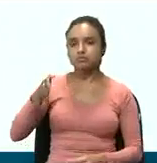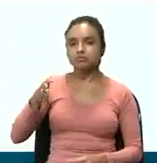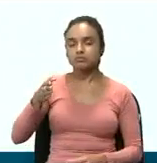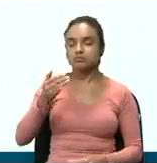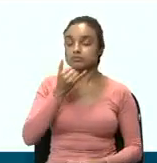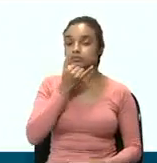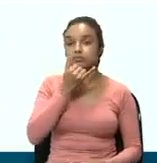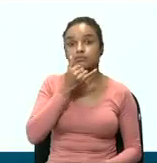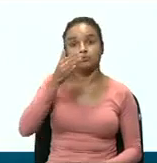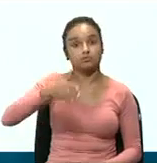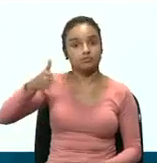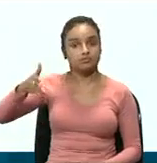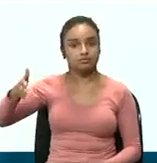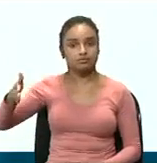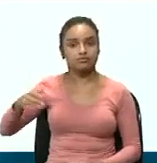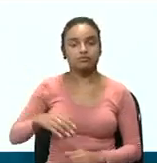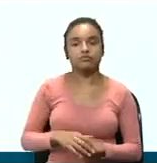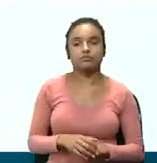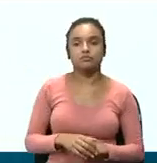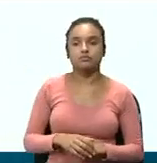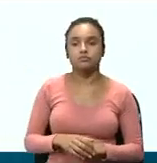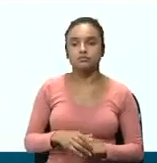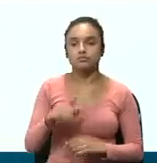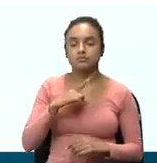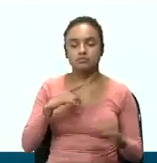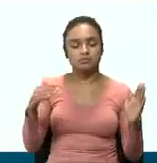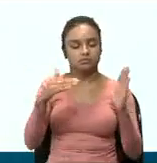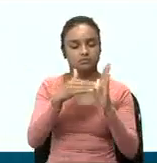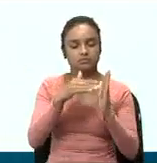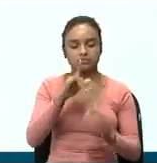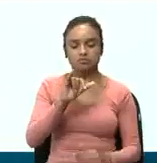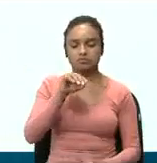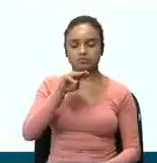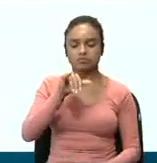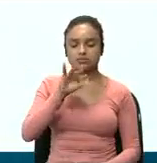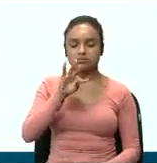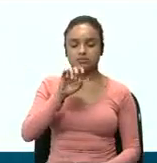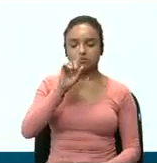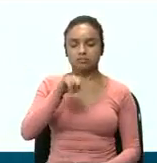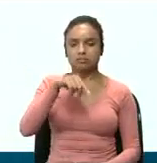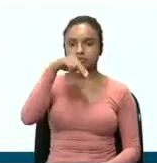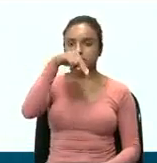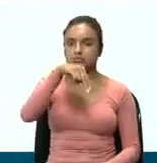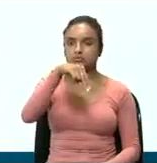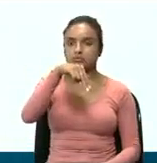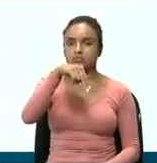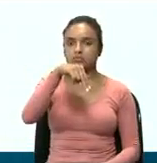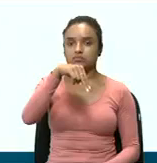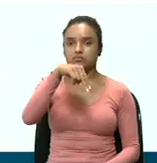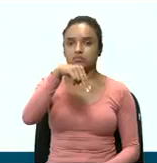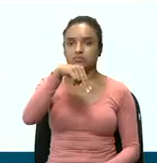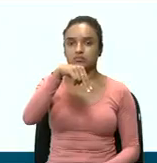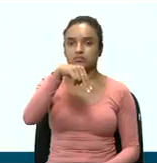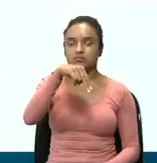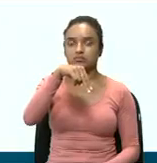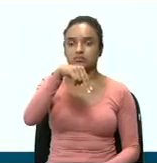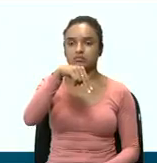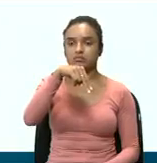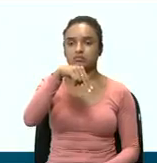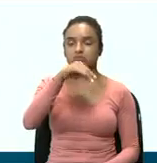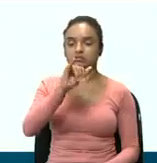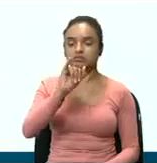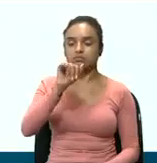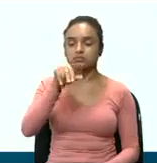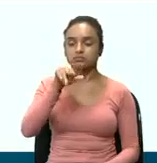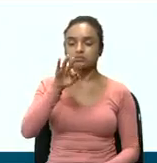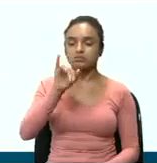Concluindo, eu tenho, então, o limite de n tendendo a infinito do módulo